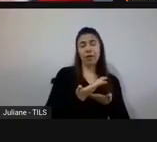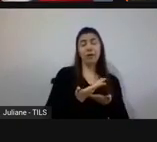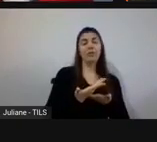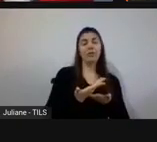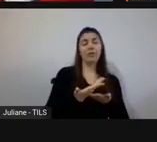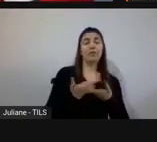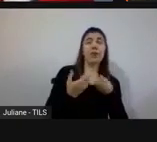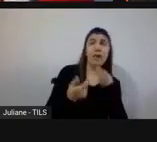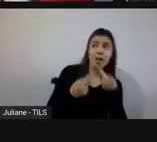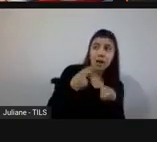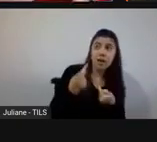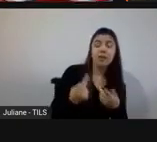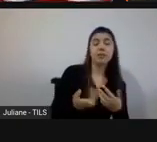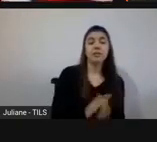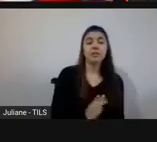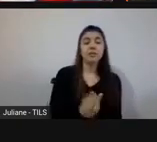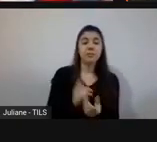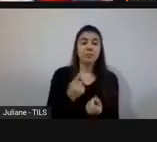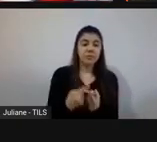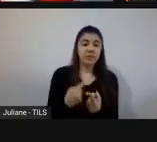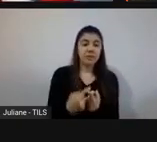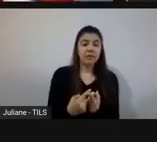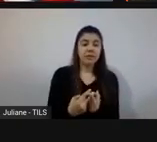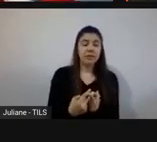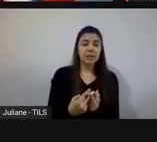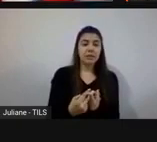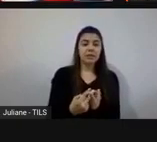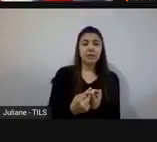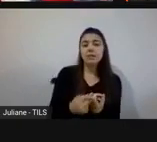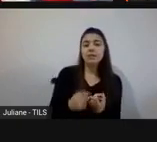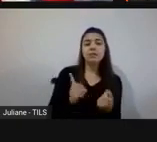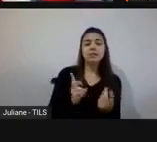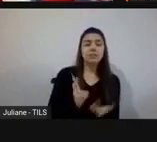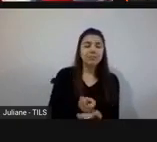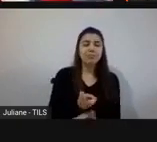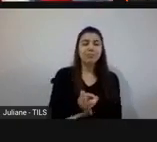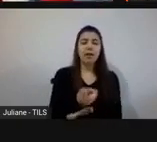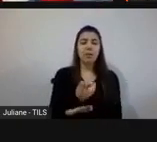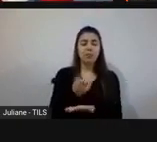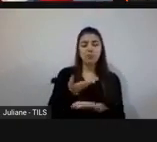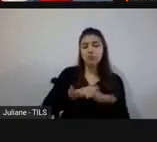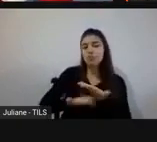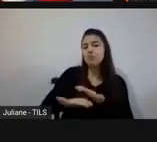entre nós, com os nossos pares, isso gera um efeito, né?